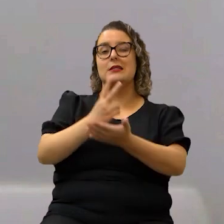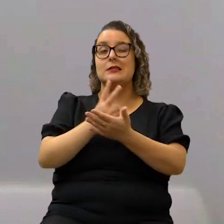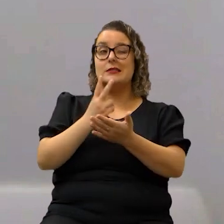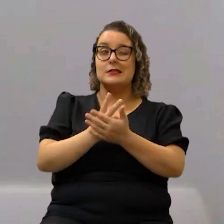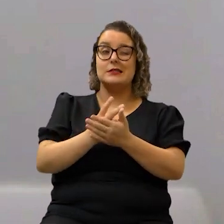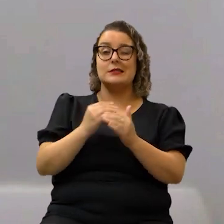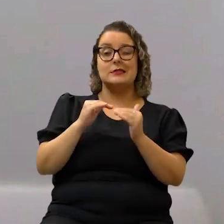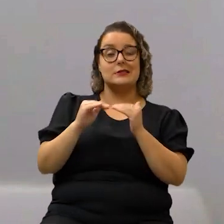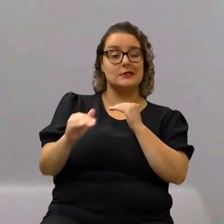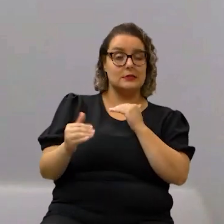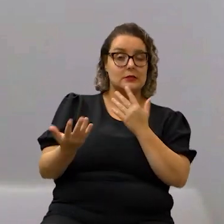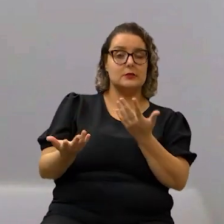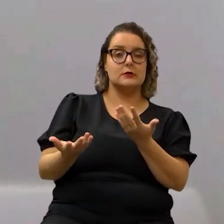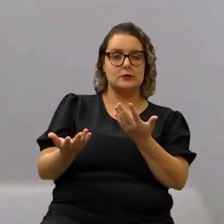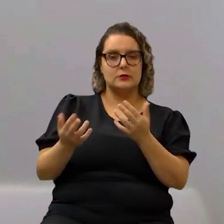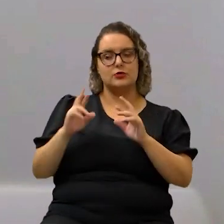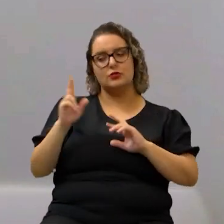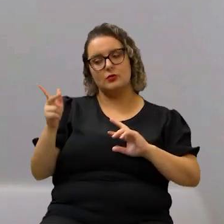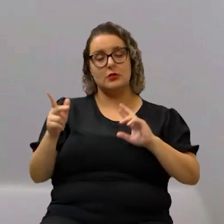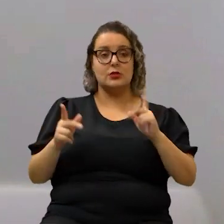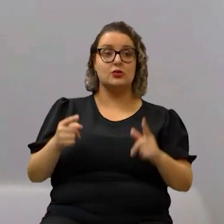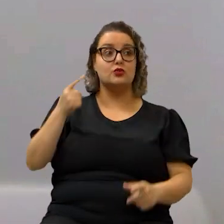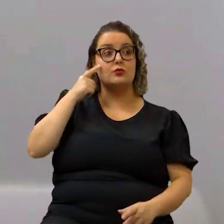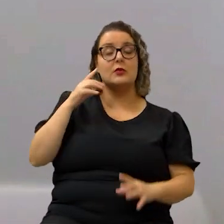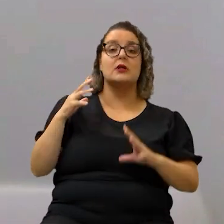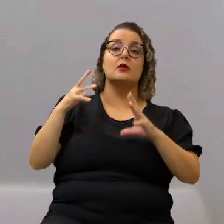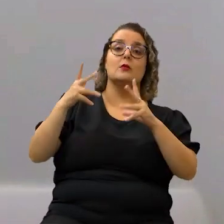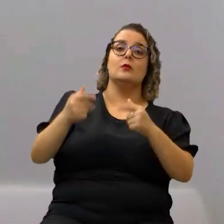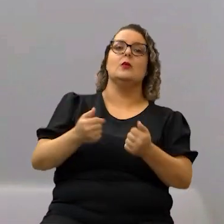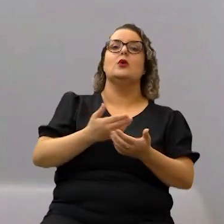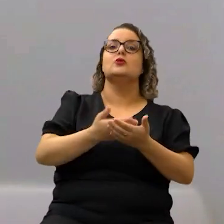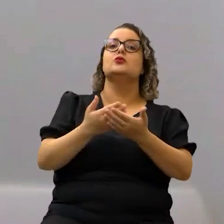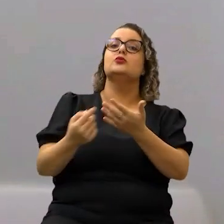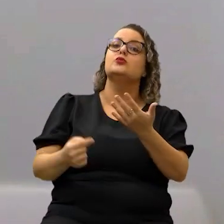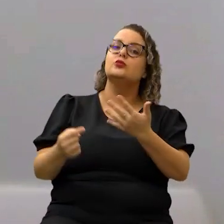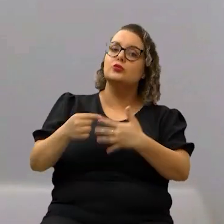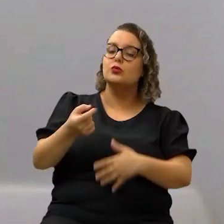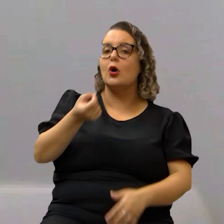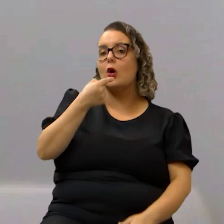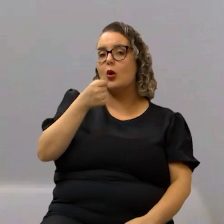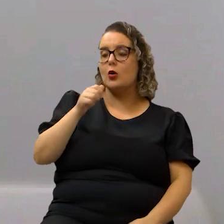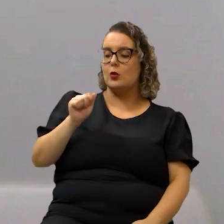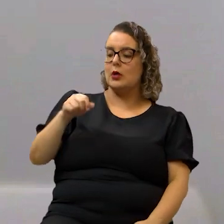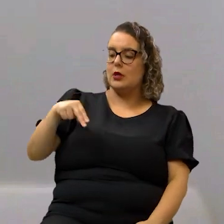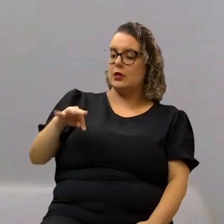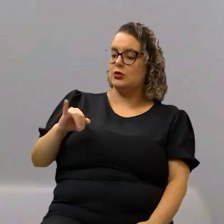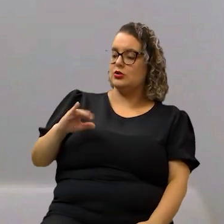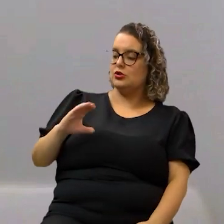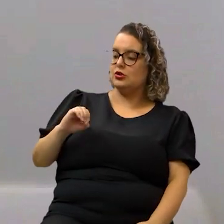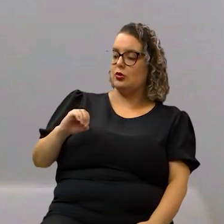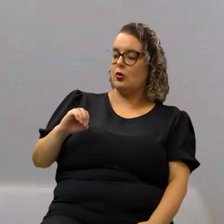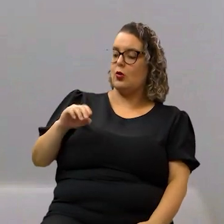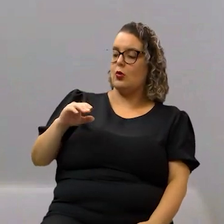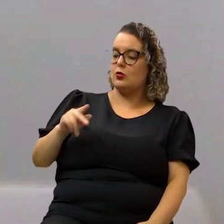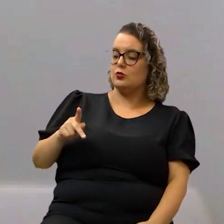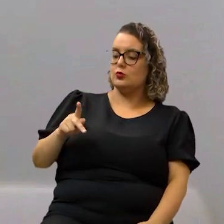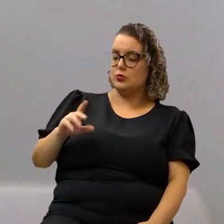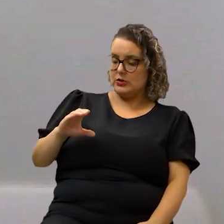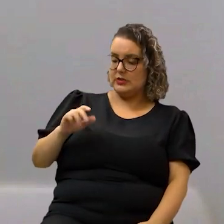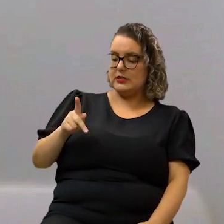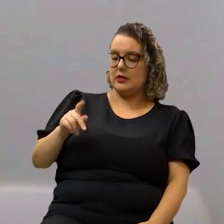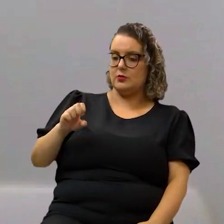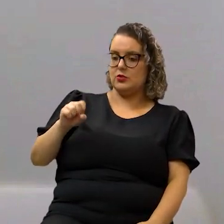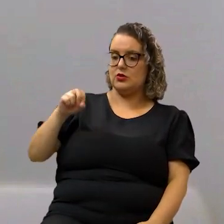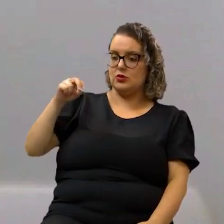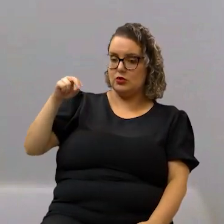pouco controversos. De modo geral, os estudos apontam que o uso de anticoncepcional hormonal,